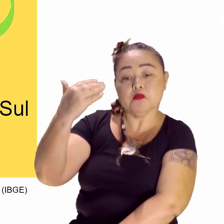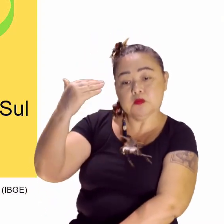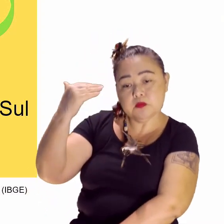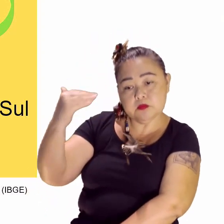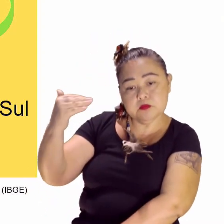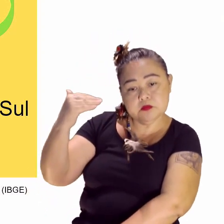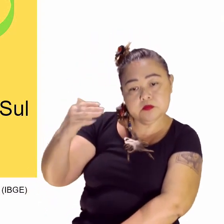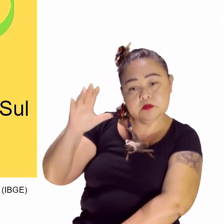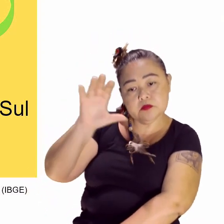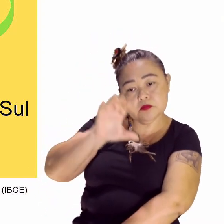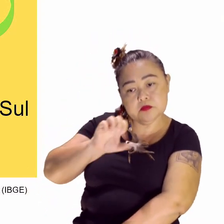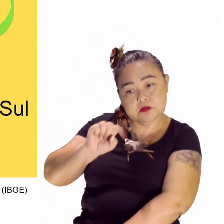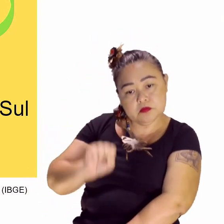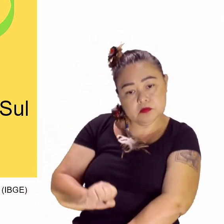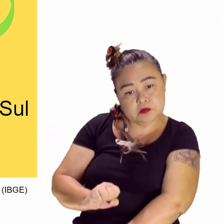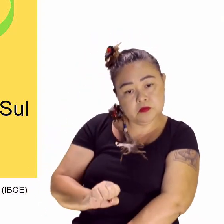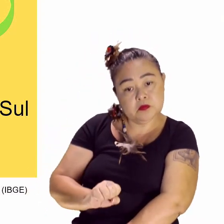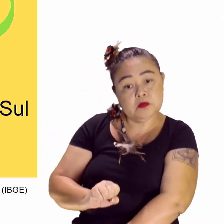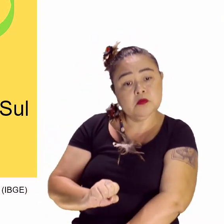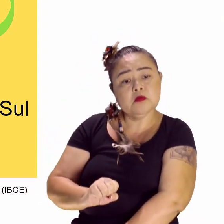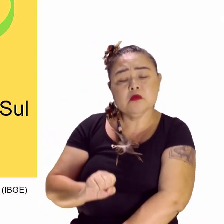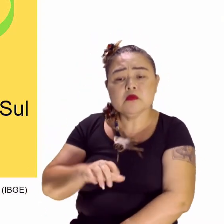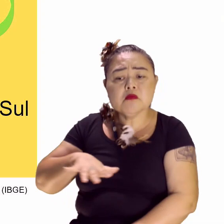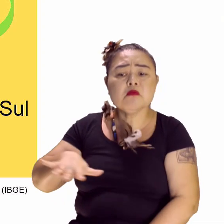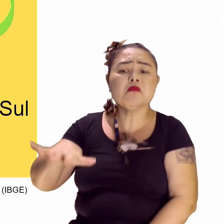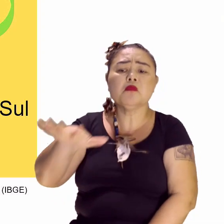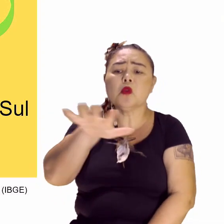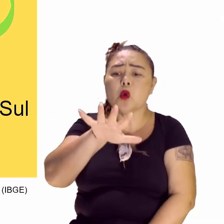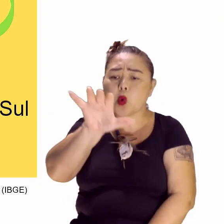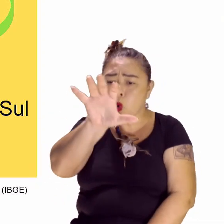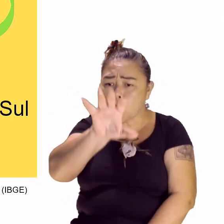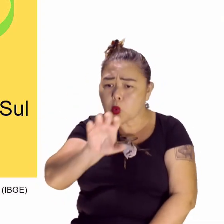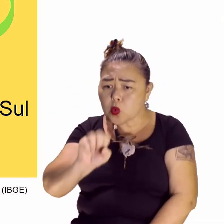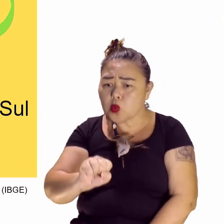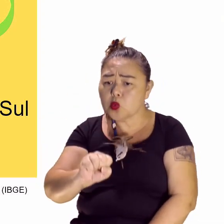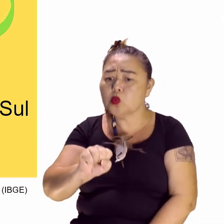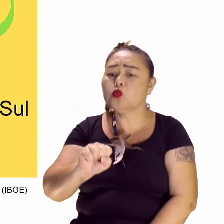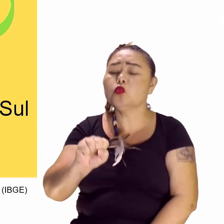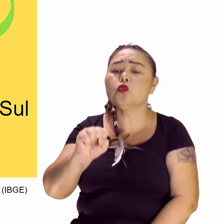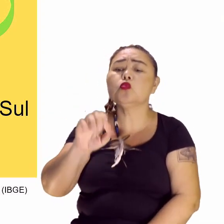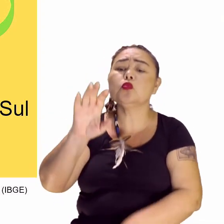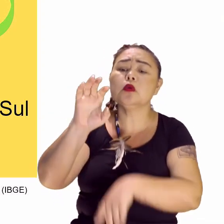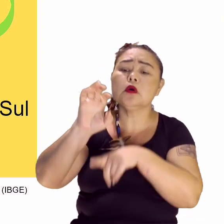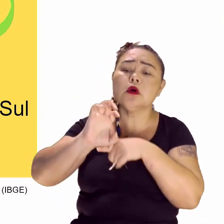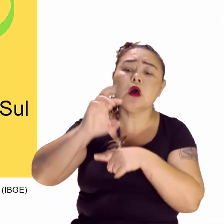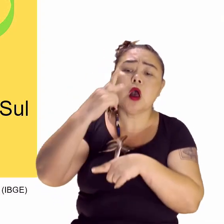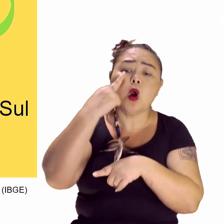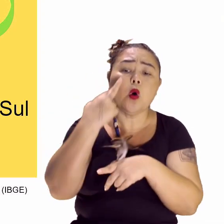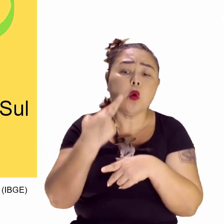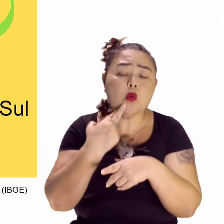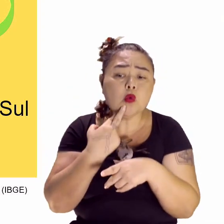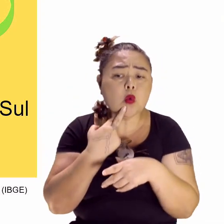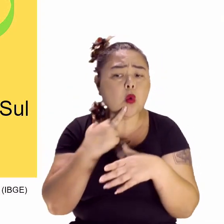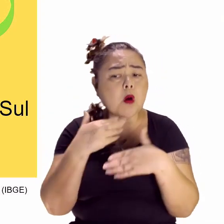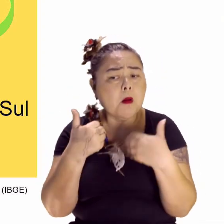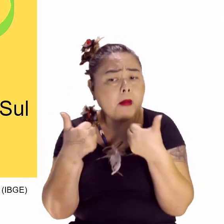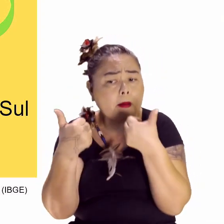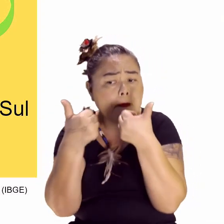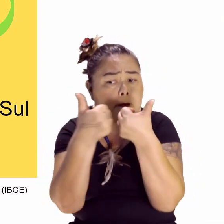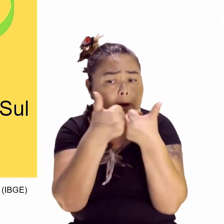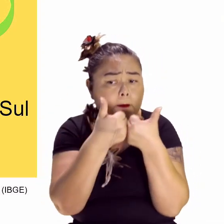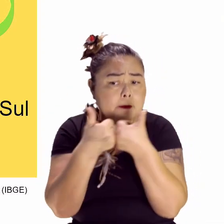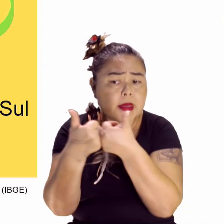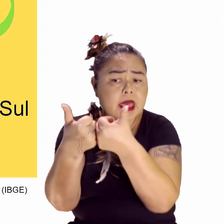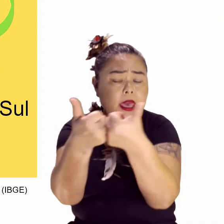três municípios do Cone Sul ou seja aquela região ali do Cone Sul Sul de Rondônia Sul de Rondônia exatamente mas próxima